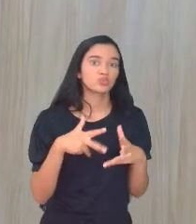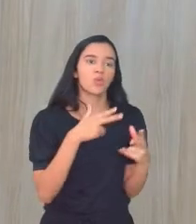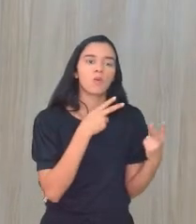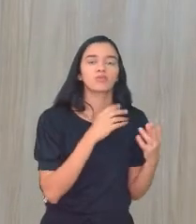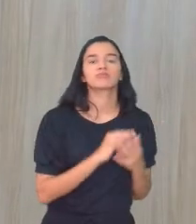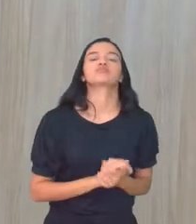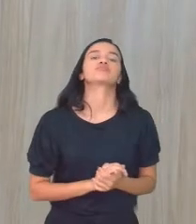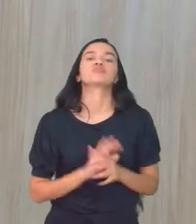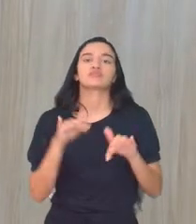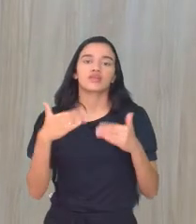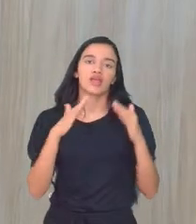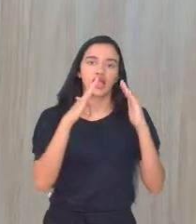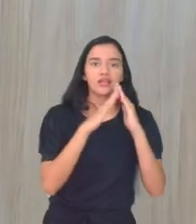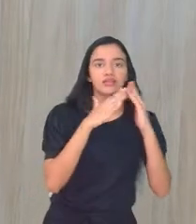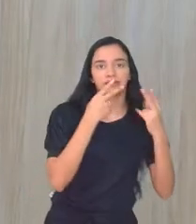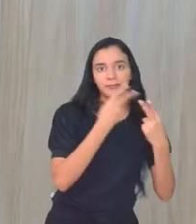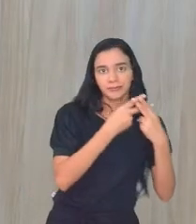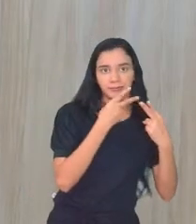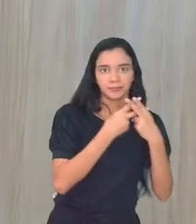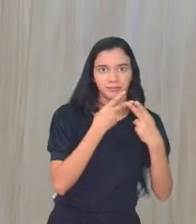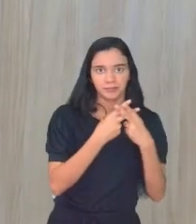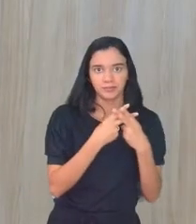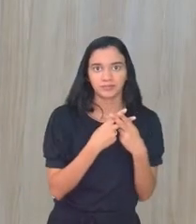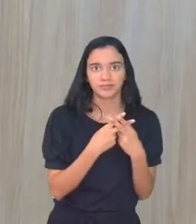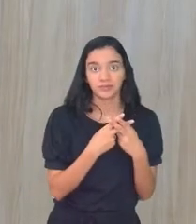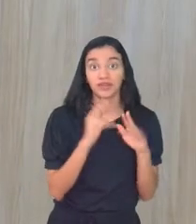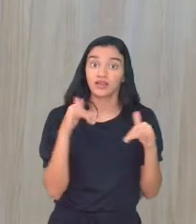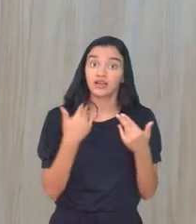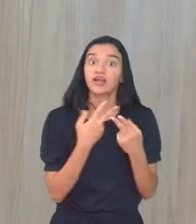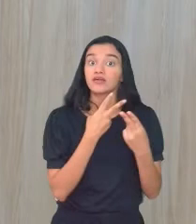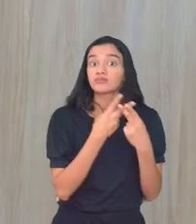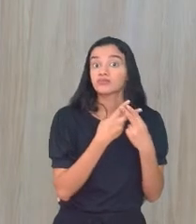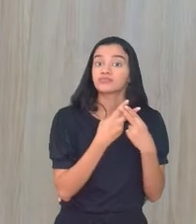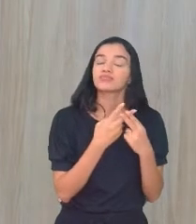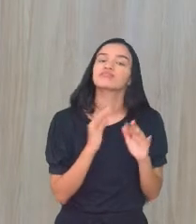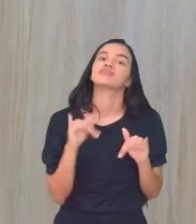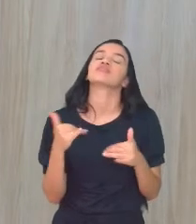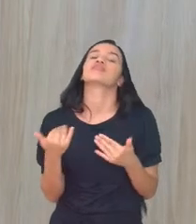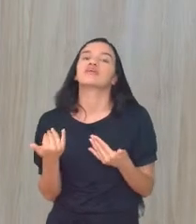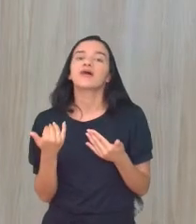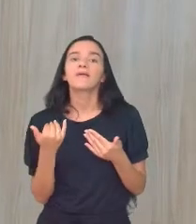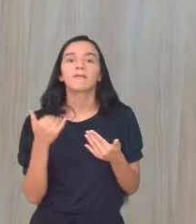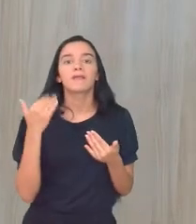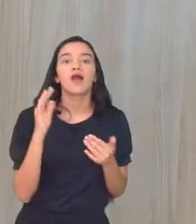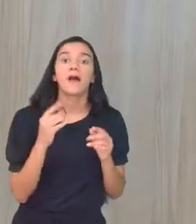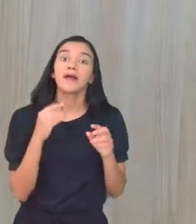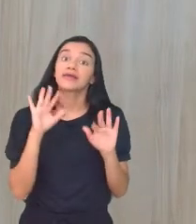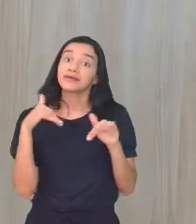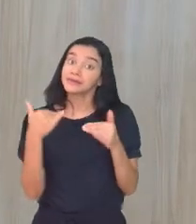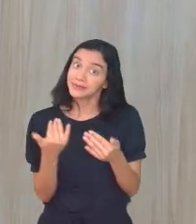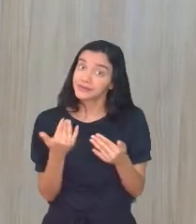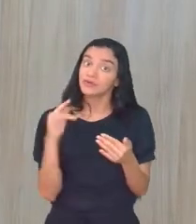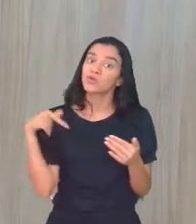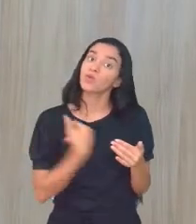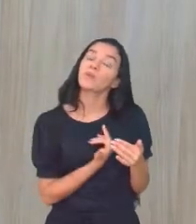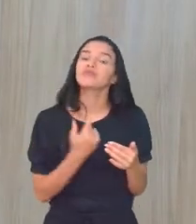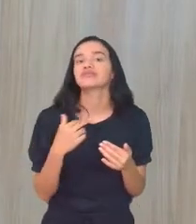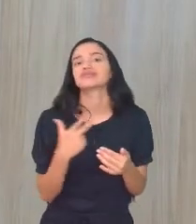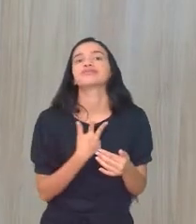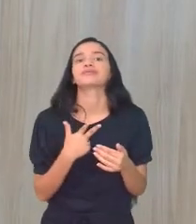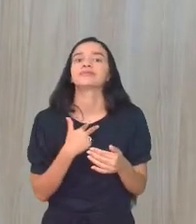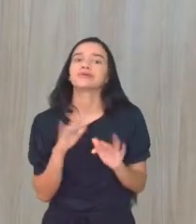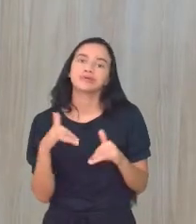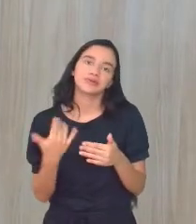né, da Casa de Cultura, né, da Casa da Cultura, antiga Casa de Detenção. Por fim, como a gente não pode